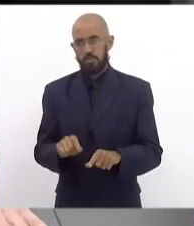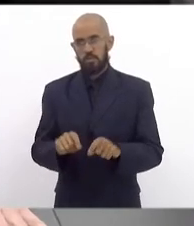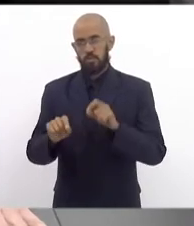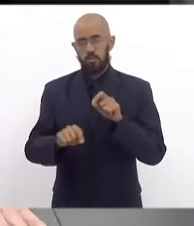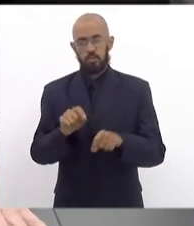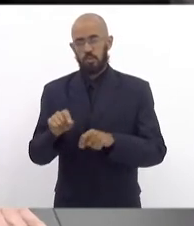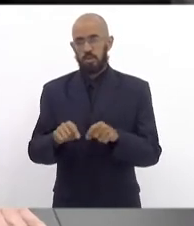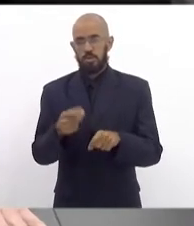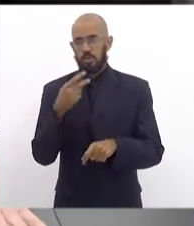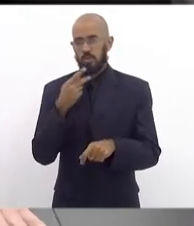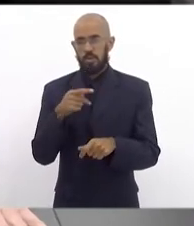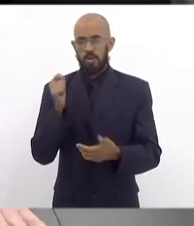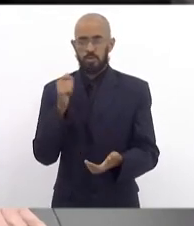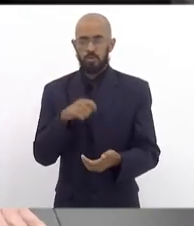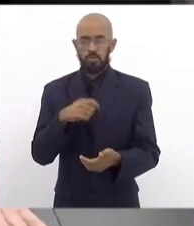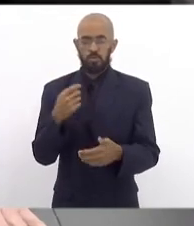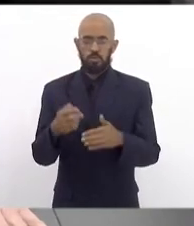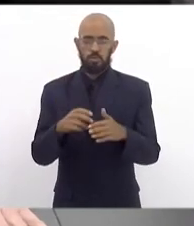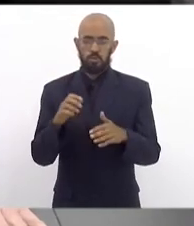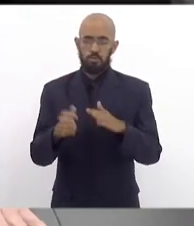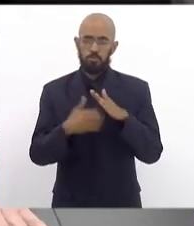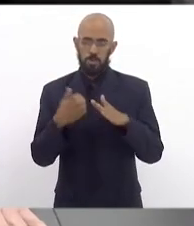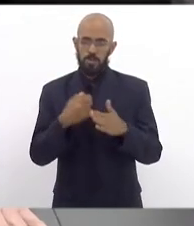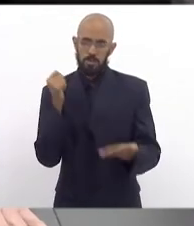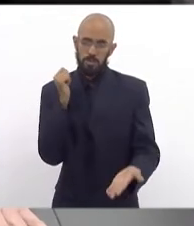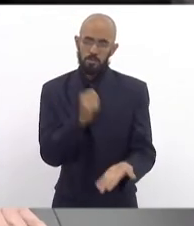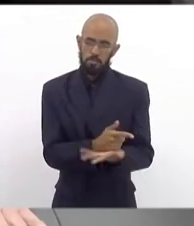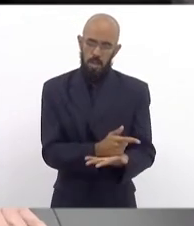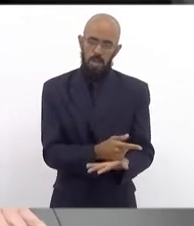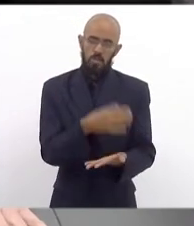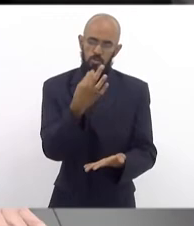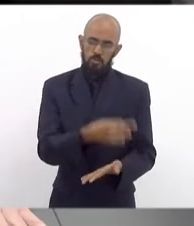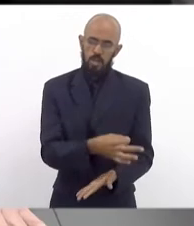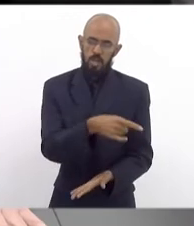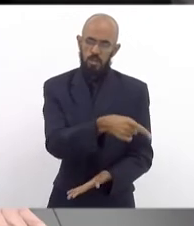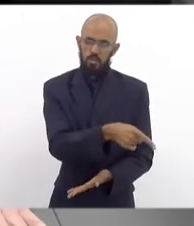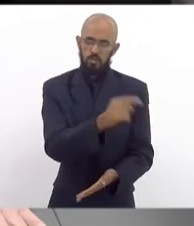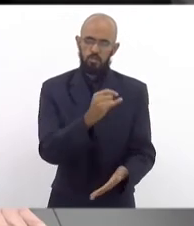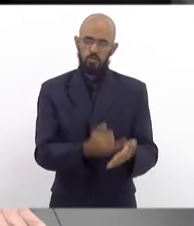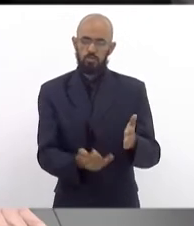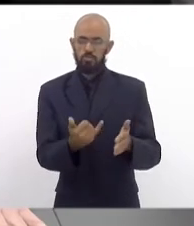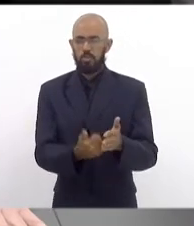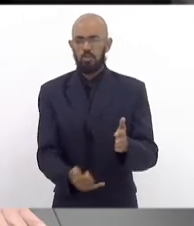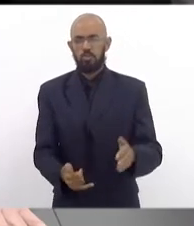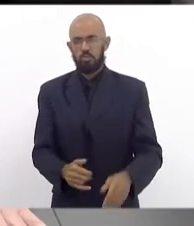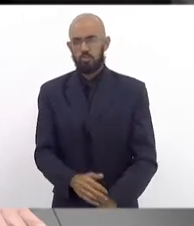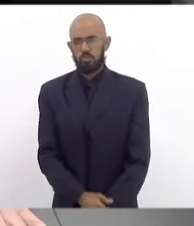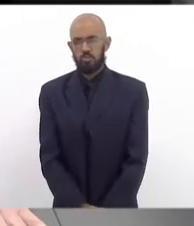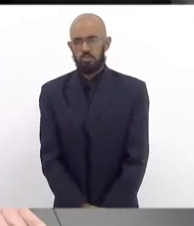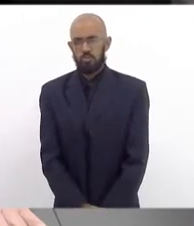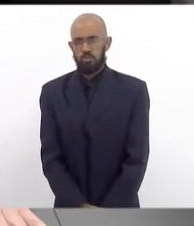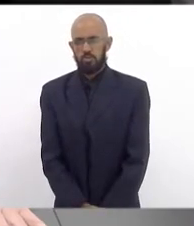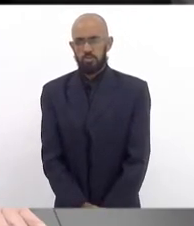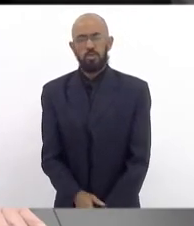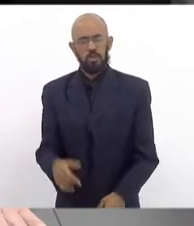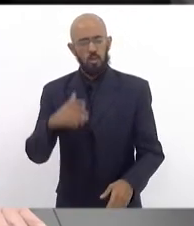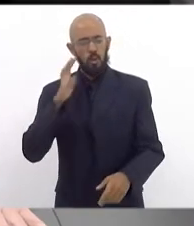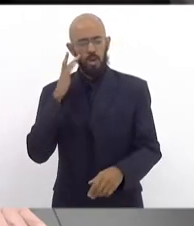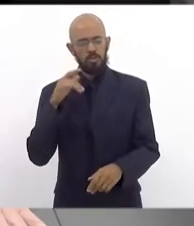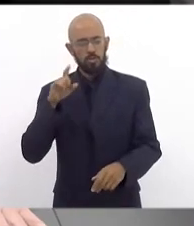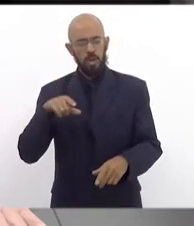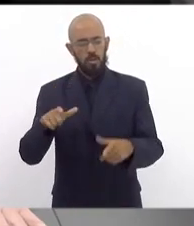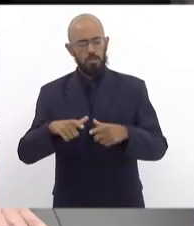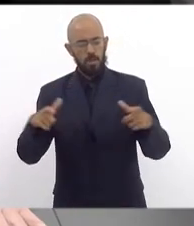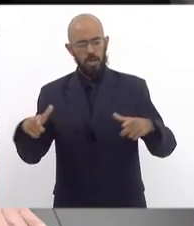falando aqui sobre bons contribuinte pessoas que honram a os seus tributos que eu acredito que seja a grande maioria